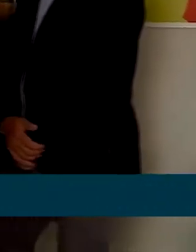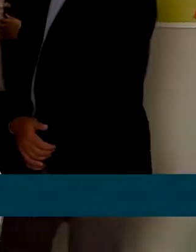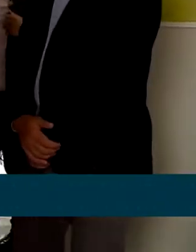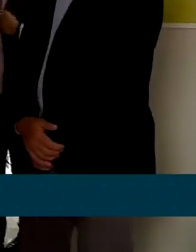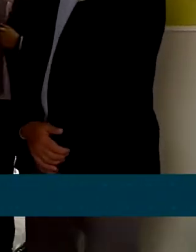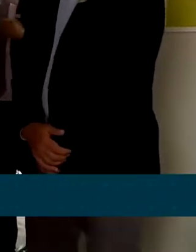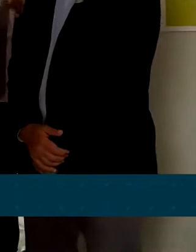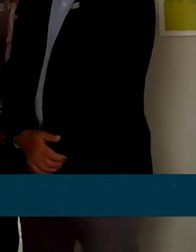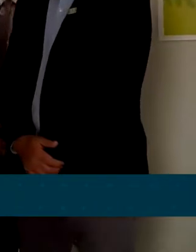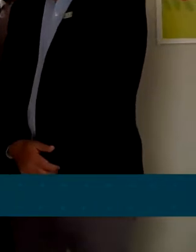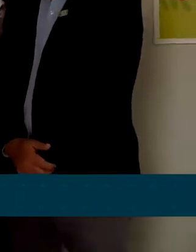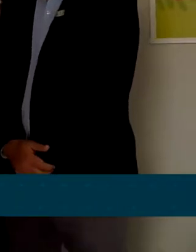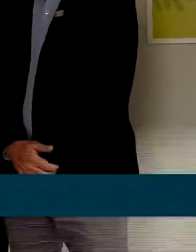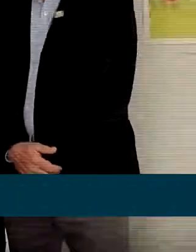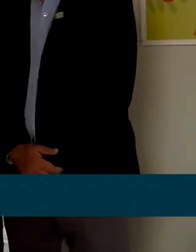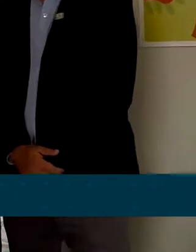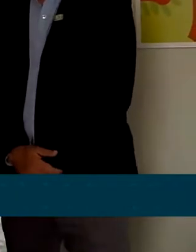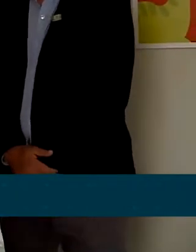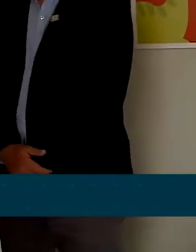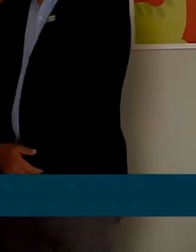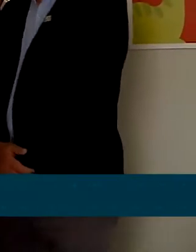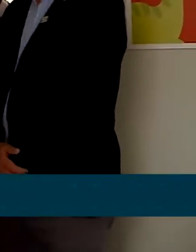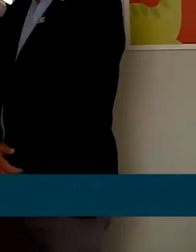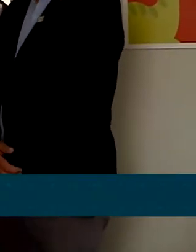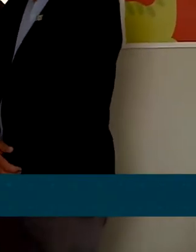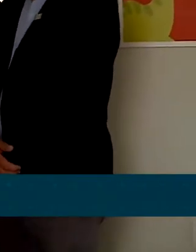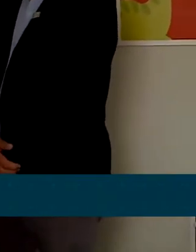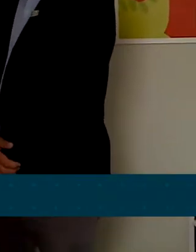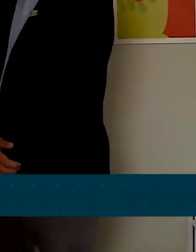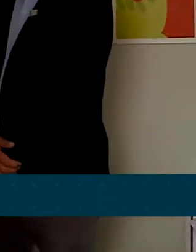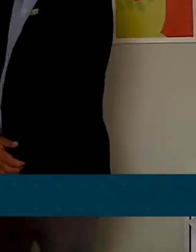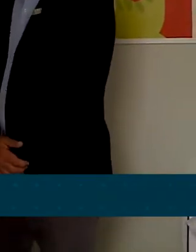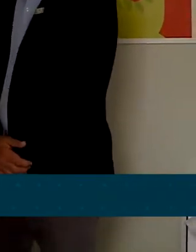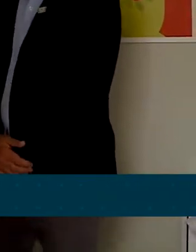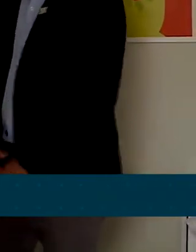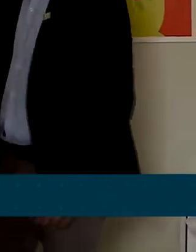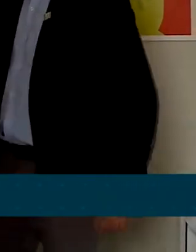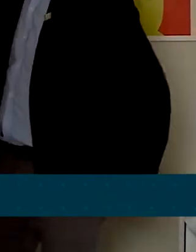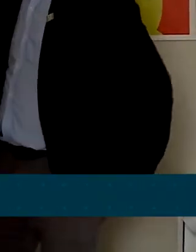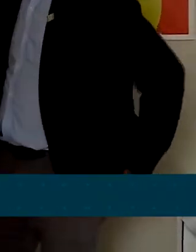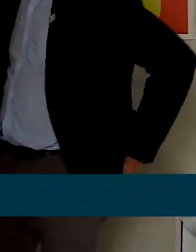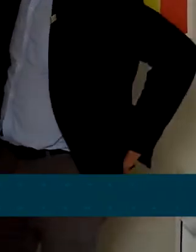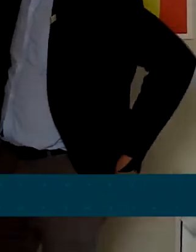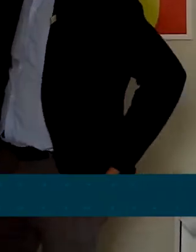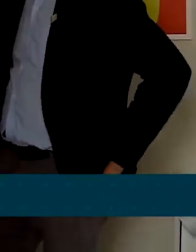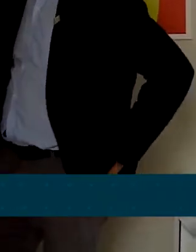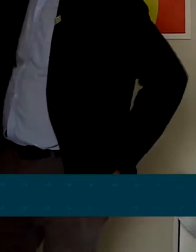Bastante gente em volta do presidente, sempre todo mundo querendo chegar muito perto.